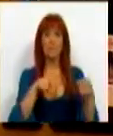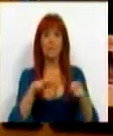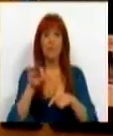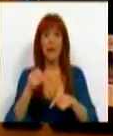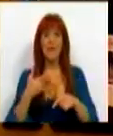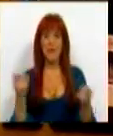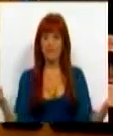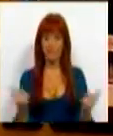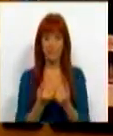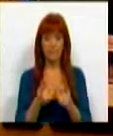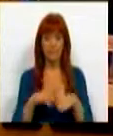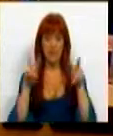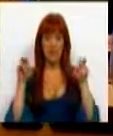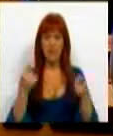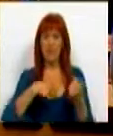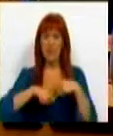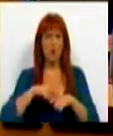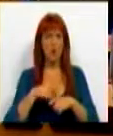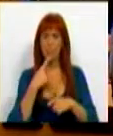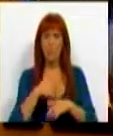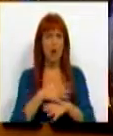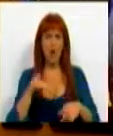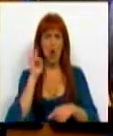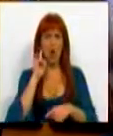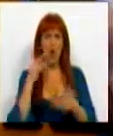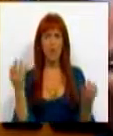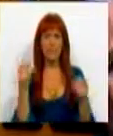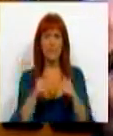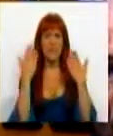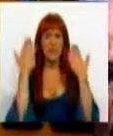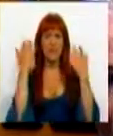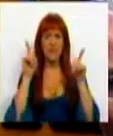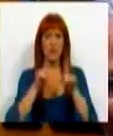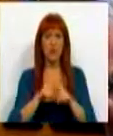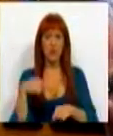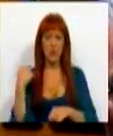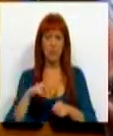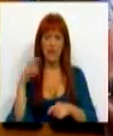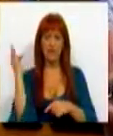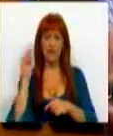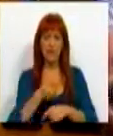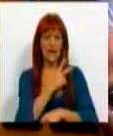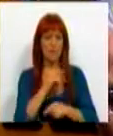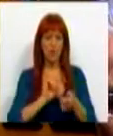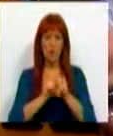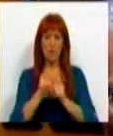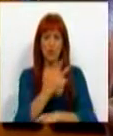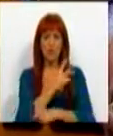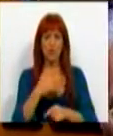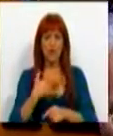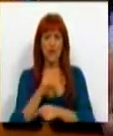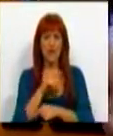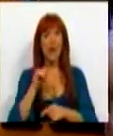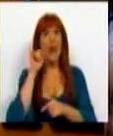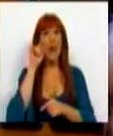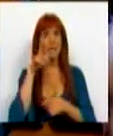do PSD, sobre uma temática que para nós é da maior importância. Saudar também o Presidente da Federação Académica do Desporto Universitário, Daniel Monteiro, que